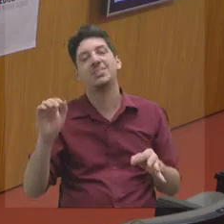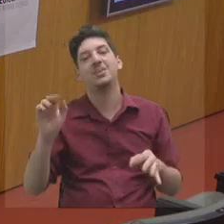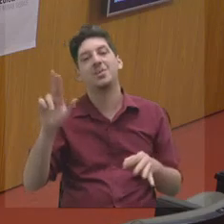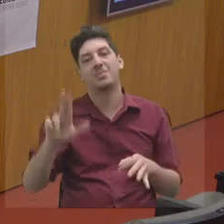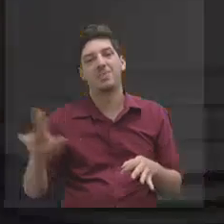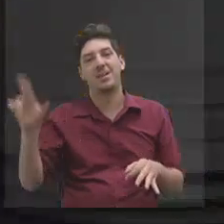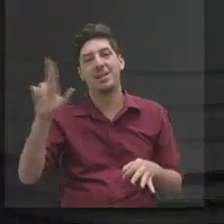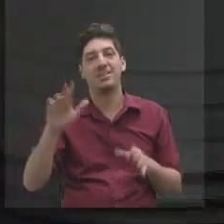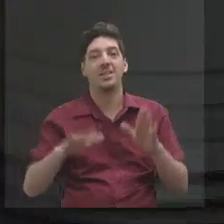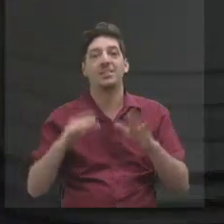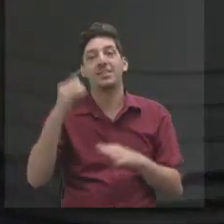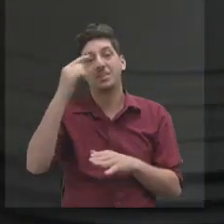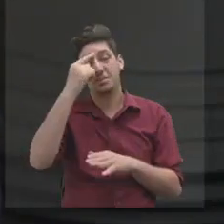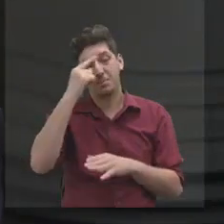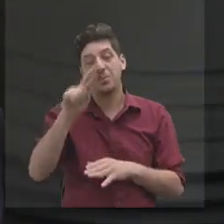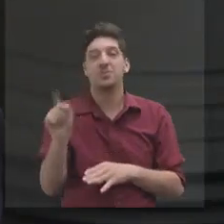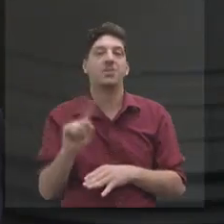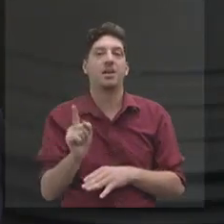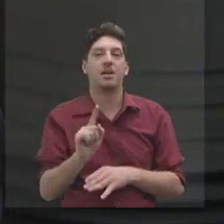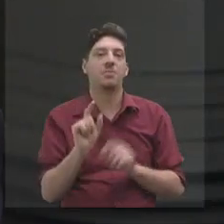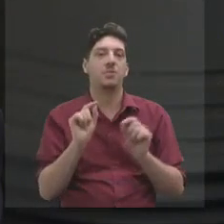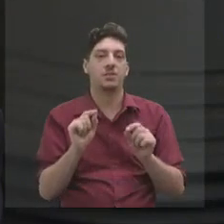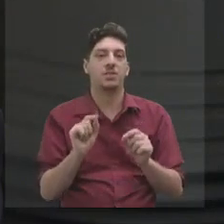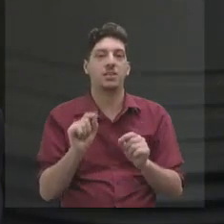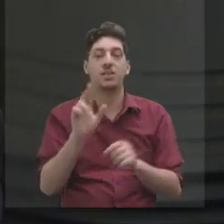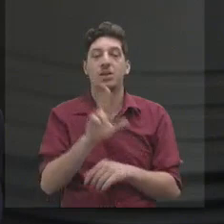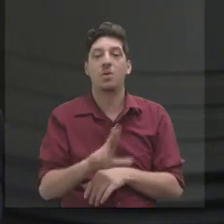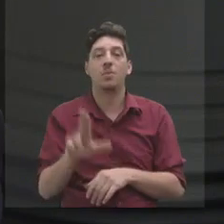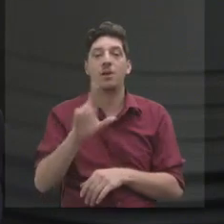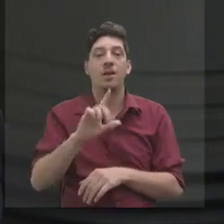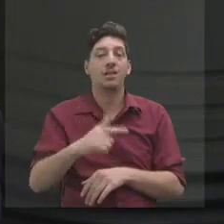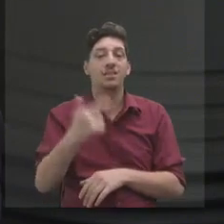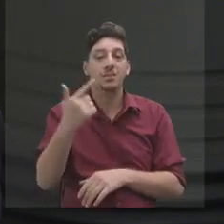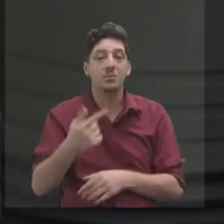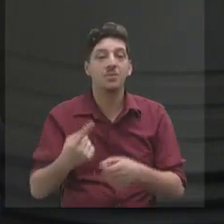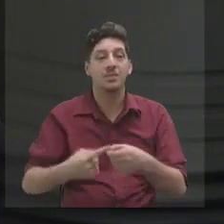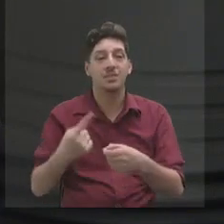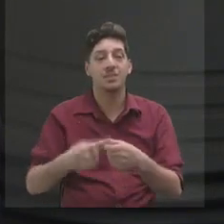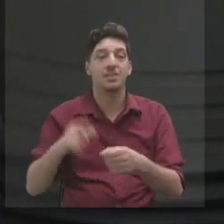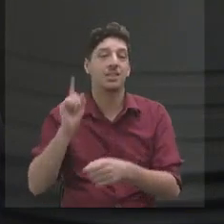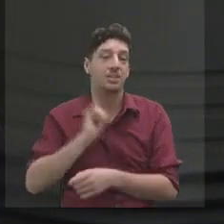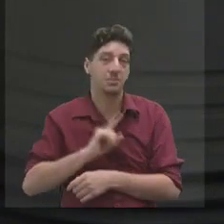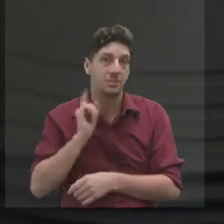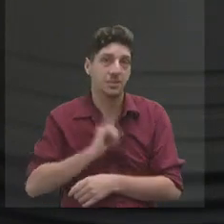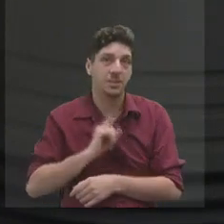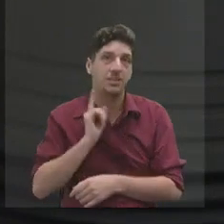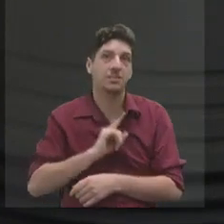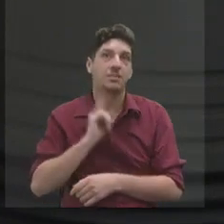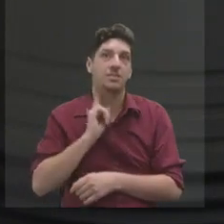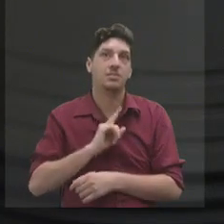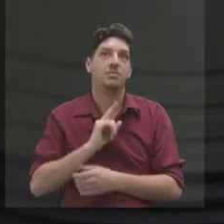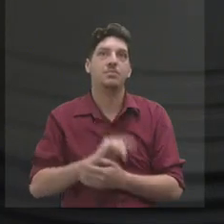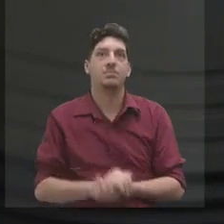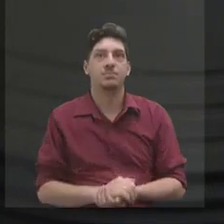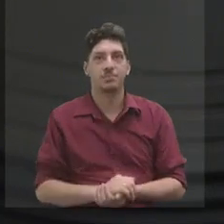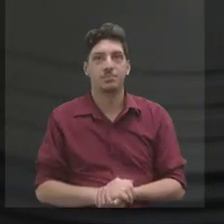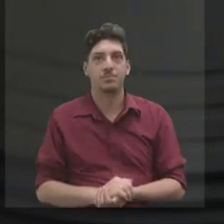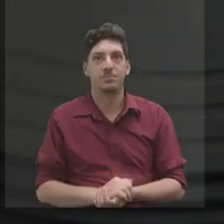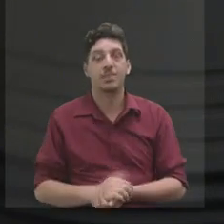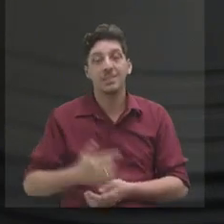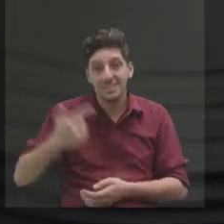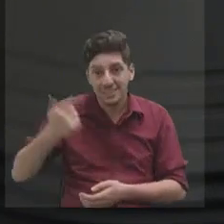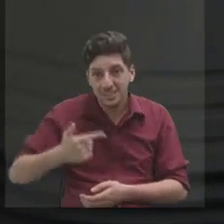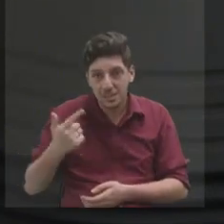aqui não sabem que Uberlândia é a segunda cidade do estado de Minas Gerais segunda